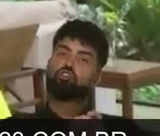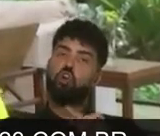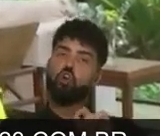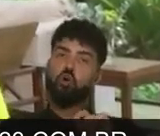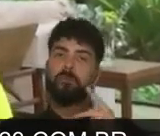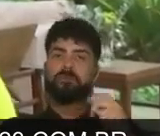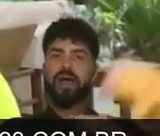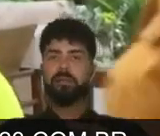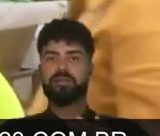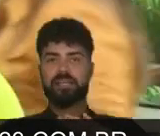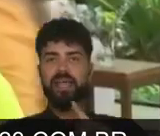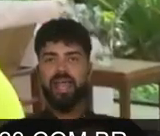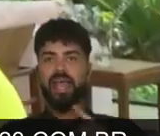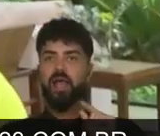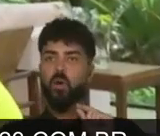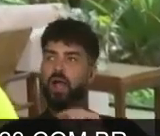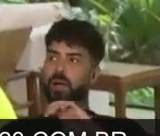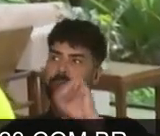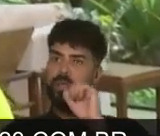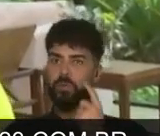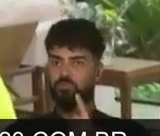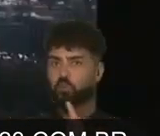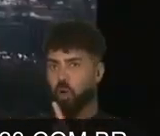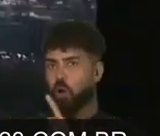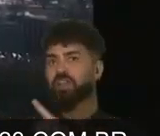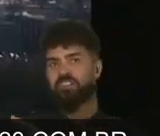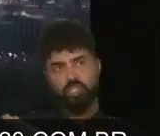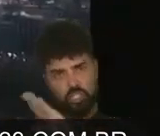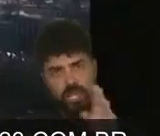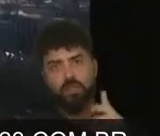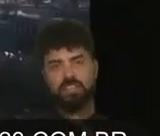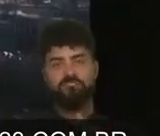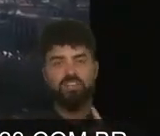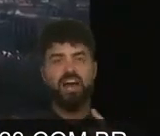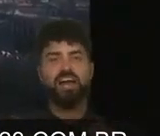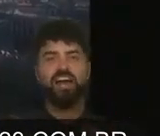S que aí é o campeão do individual que já tá direto também